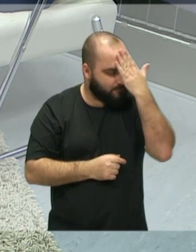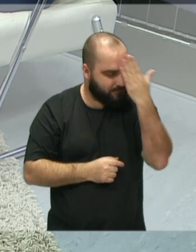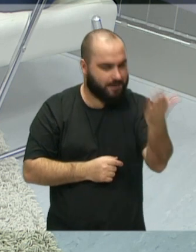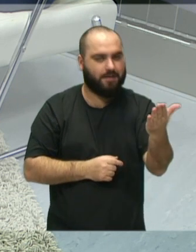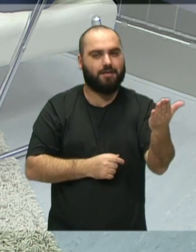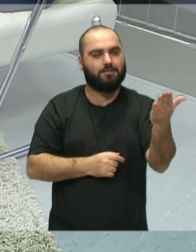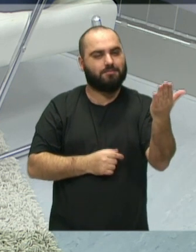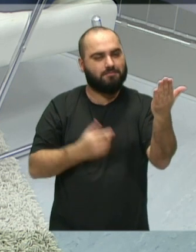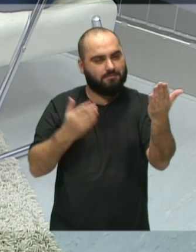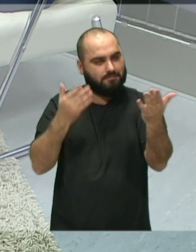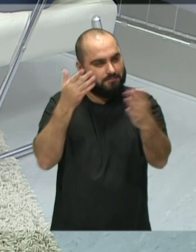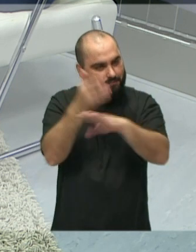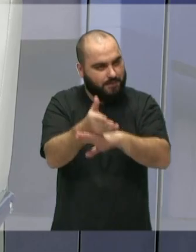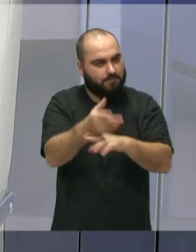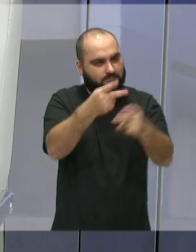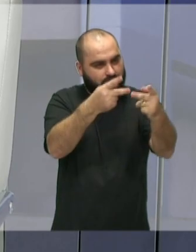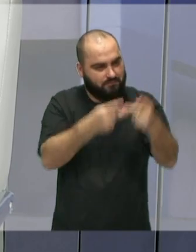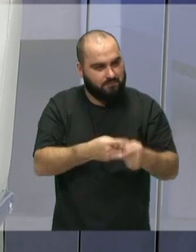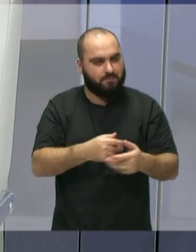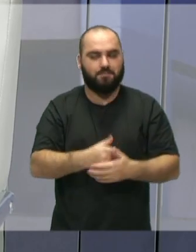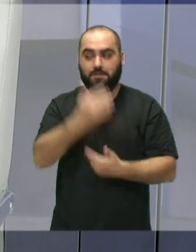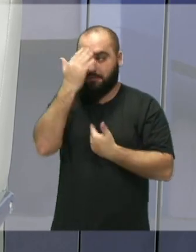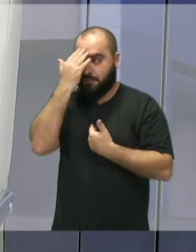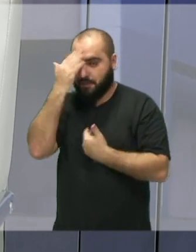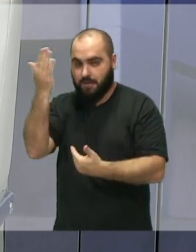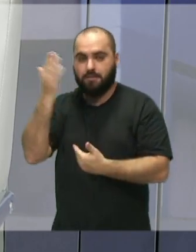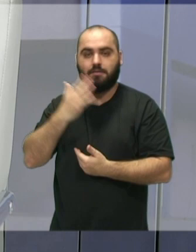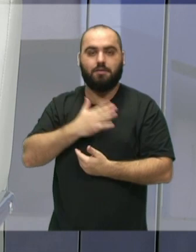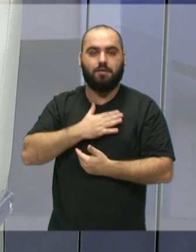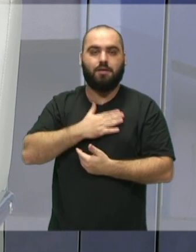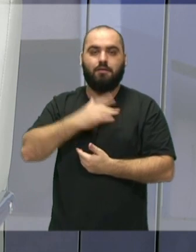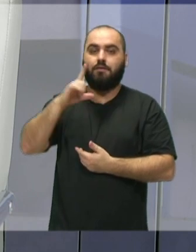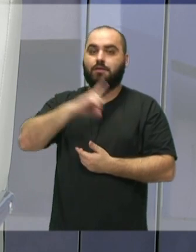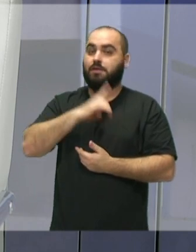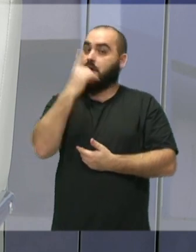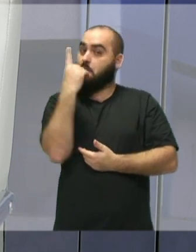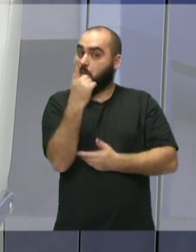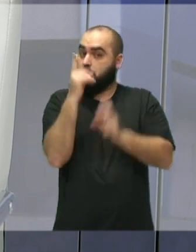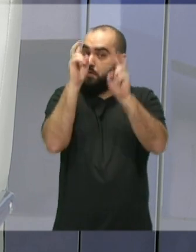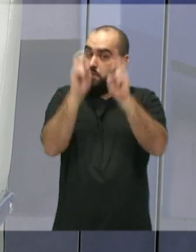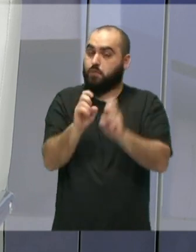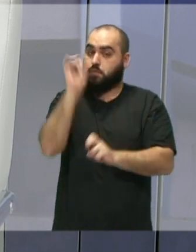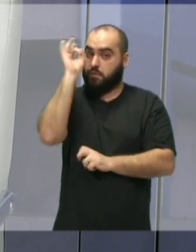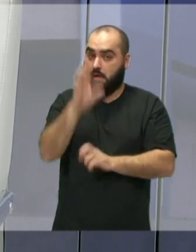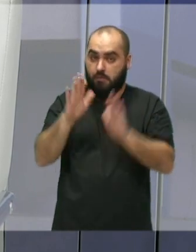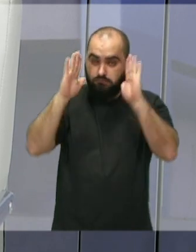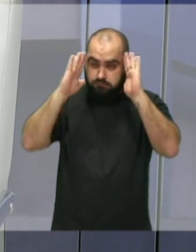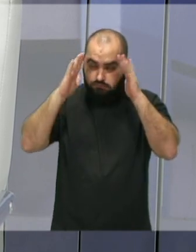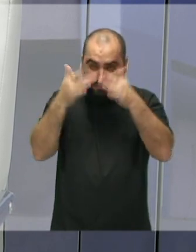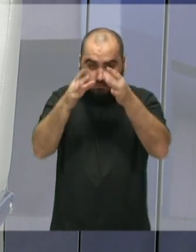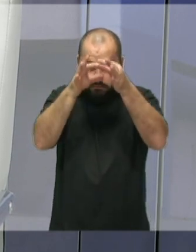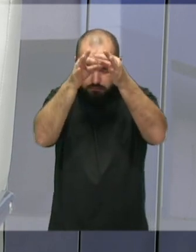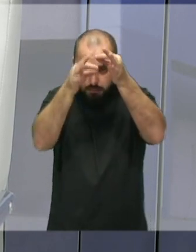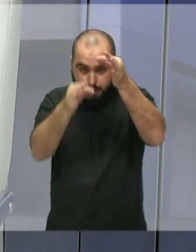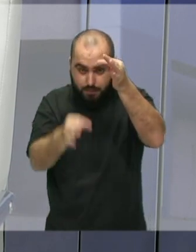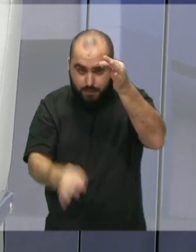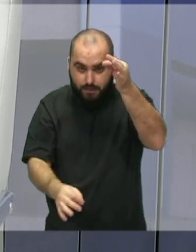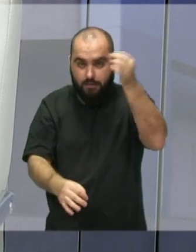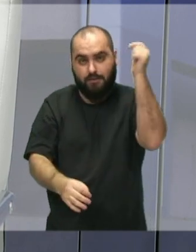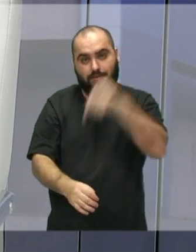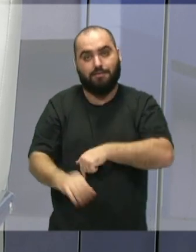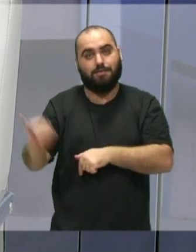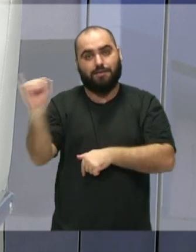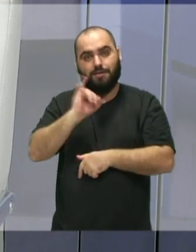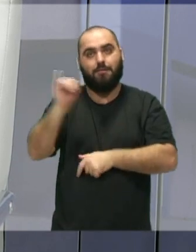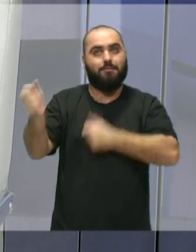aqui do programa novamente conosco. Eu que agradeço. Da próxima vez vamos trazer uma pauta só, né, que a gente vai desenrolando, apesar que aqui em Itajaí tem